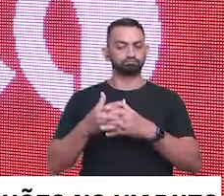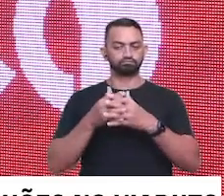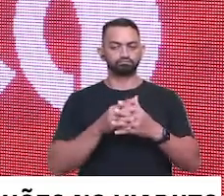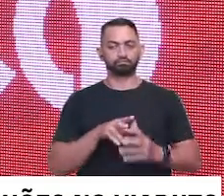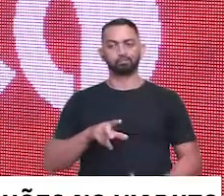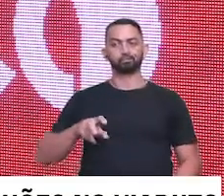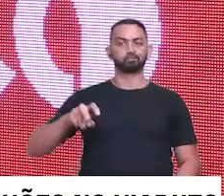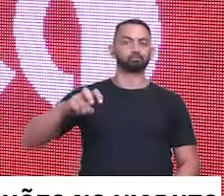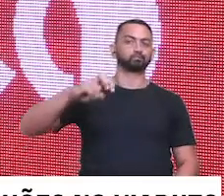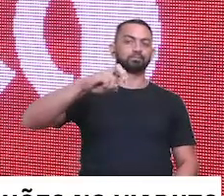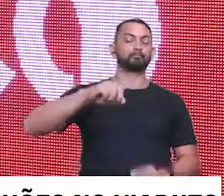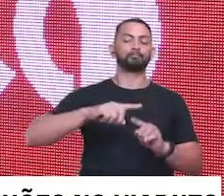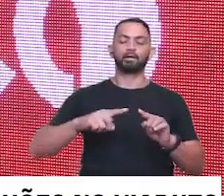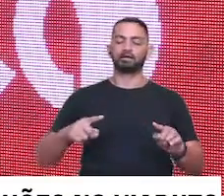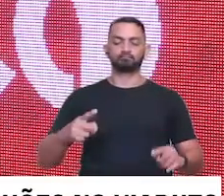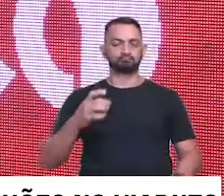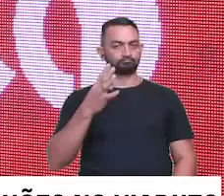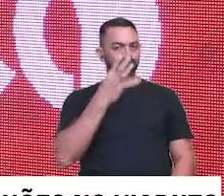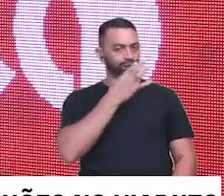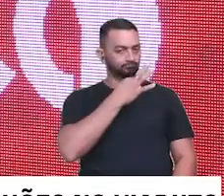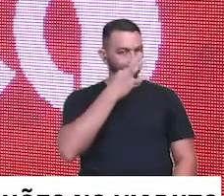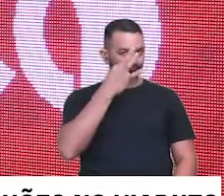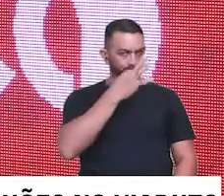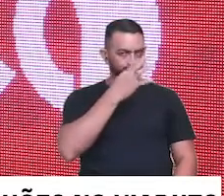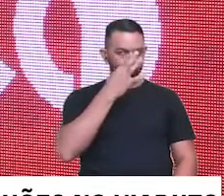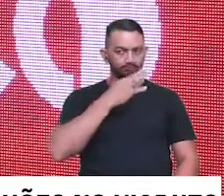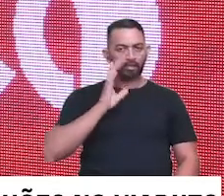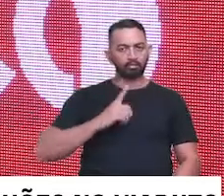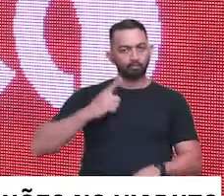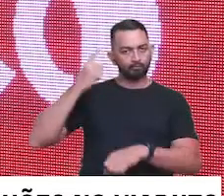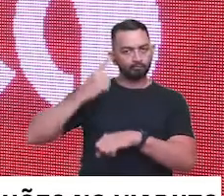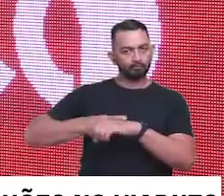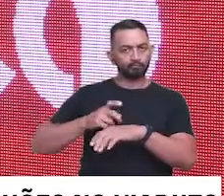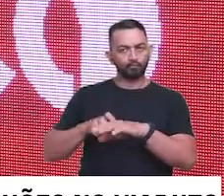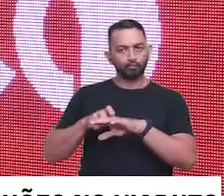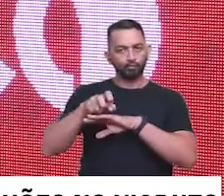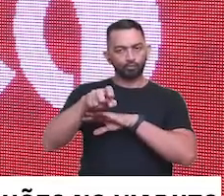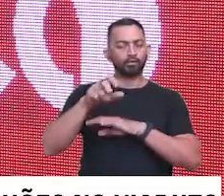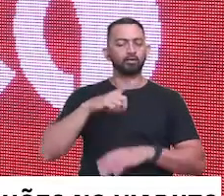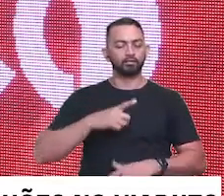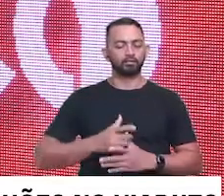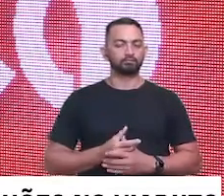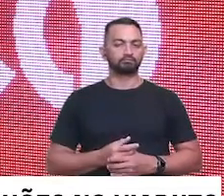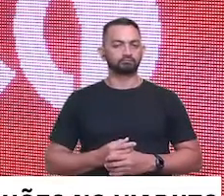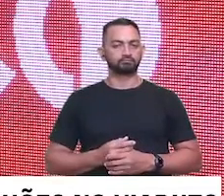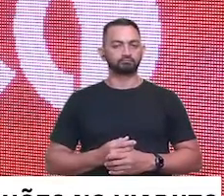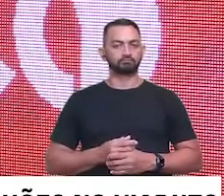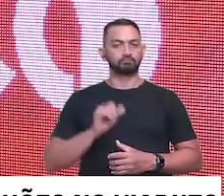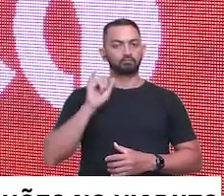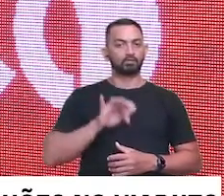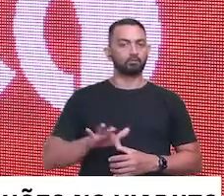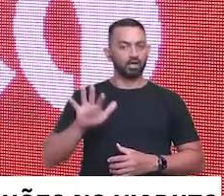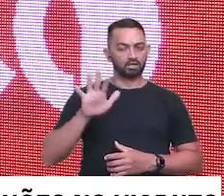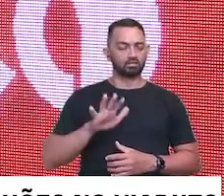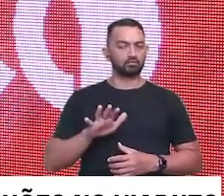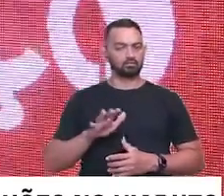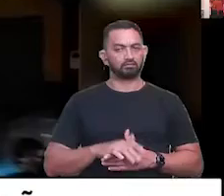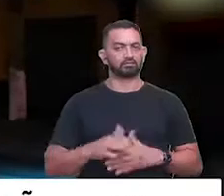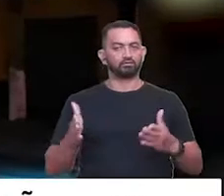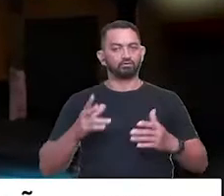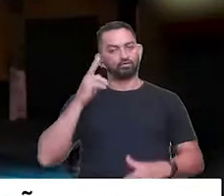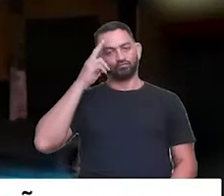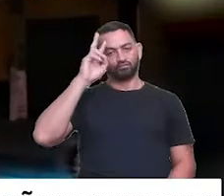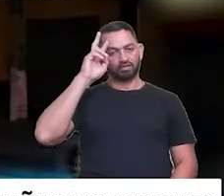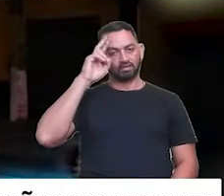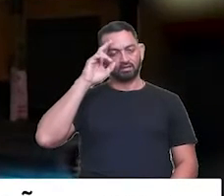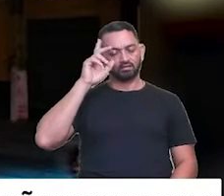trânsito de caminhões pelo viaduto mas mesmo assim os flagrantes de irregularidades continuam já vou pedir para produção colocar imagem